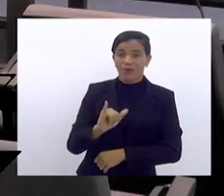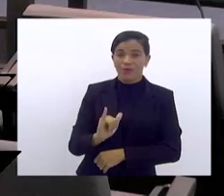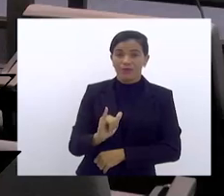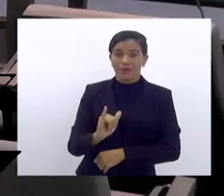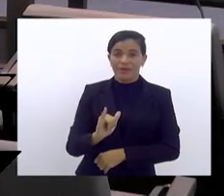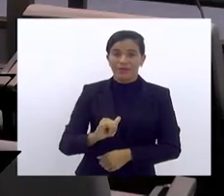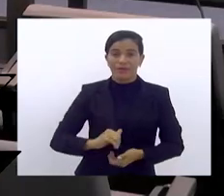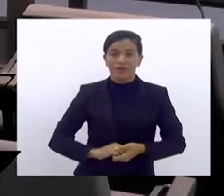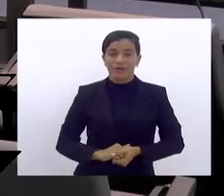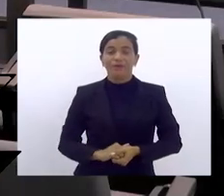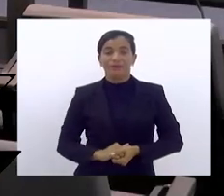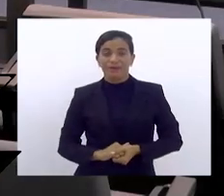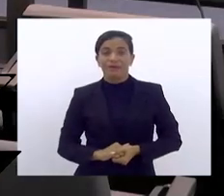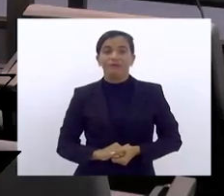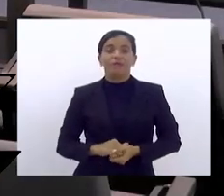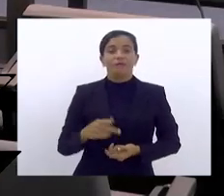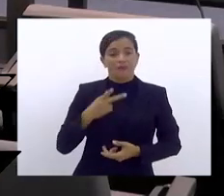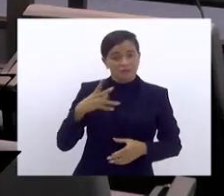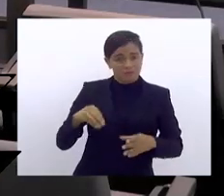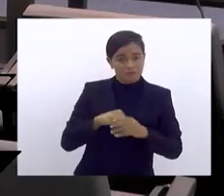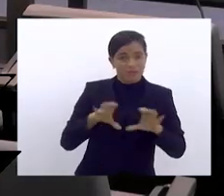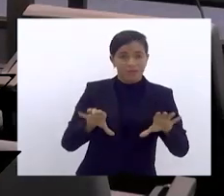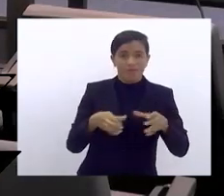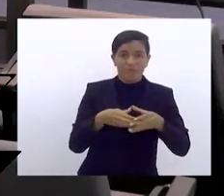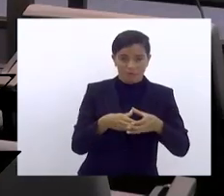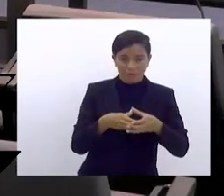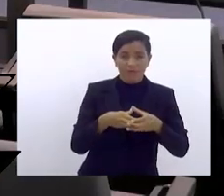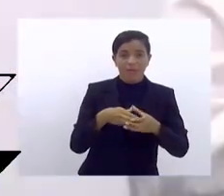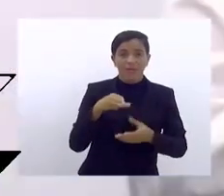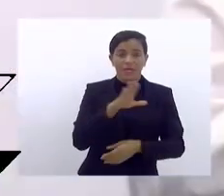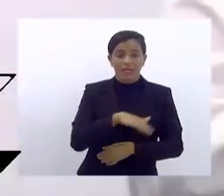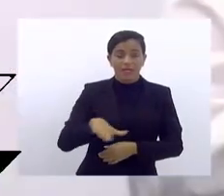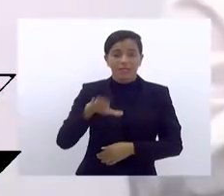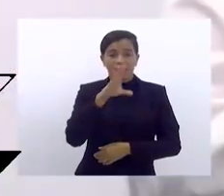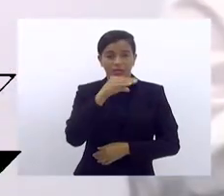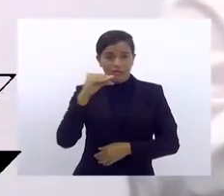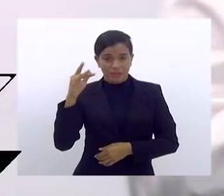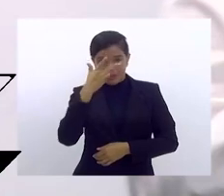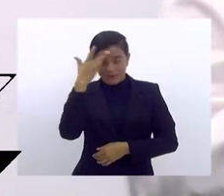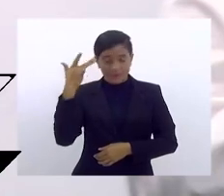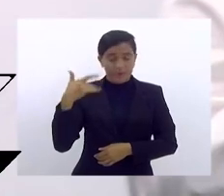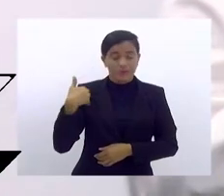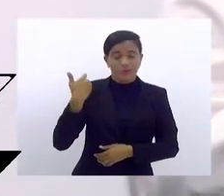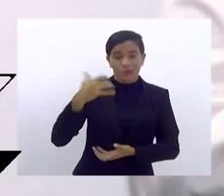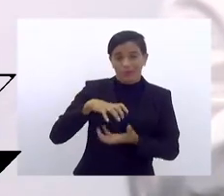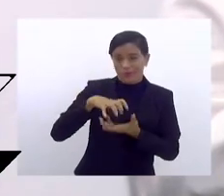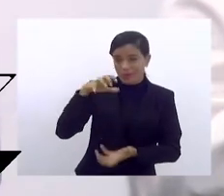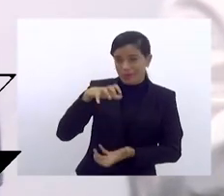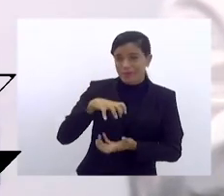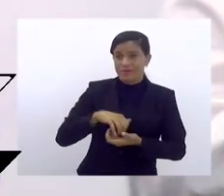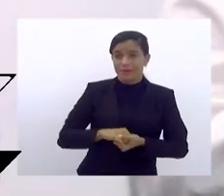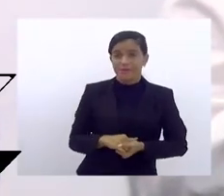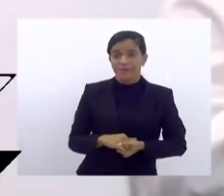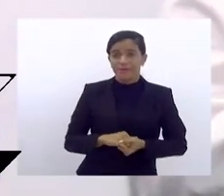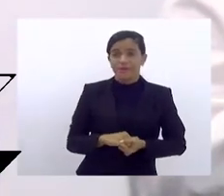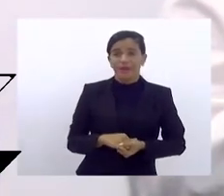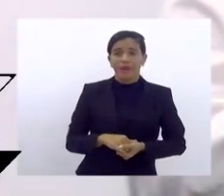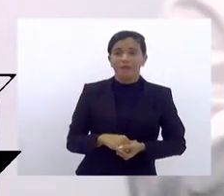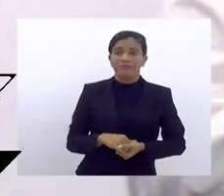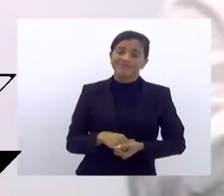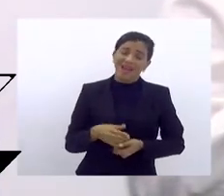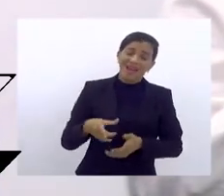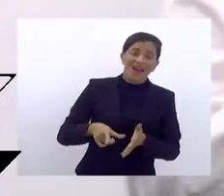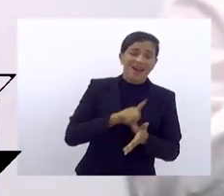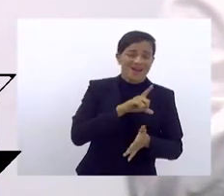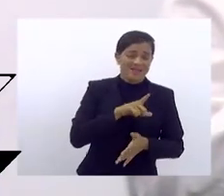da comissão da criança adolescente da pessoa idosa antes de continuar passando a palavra para os deputados